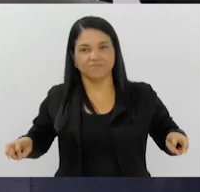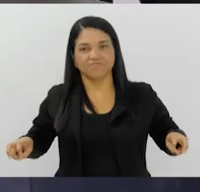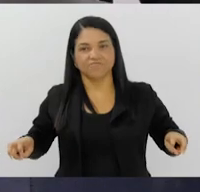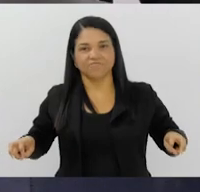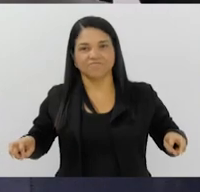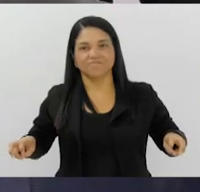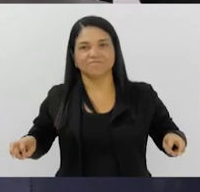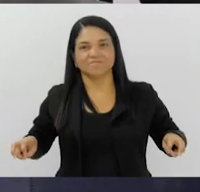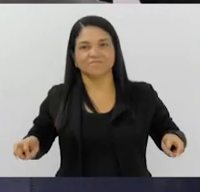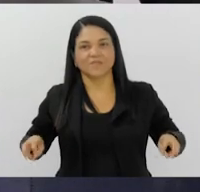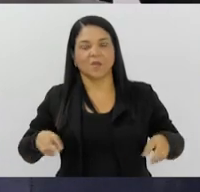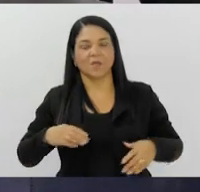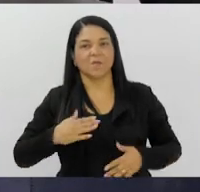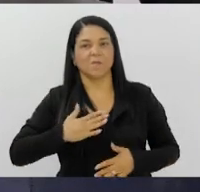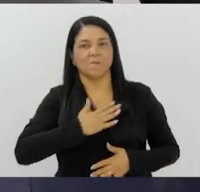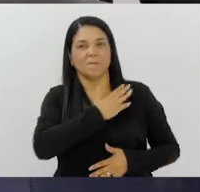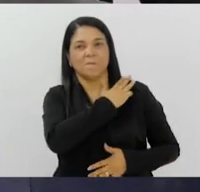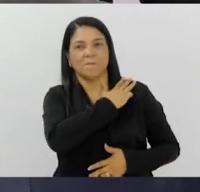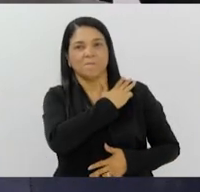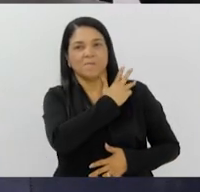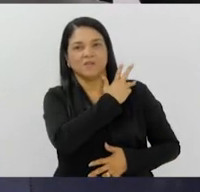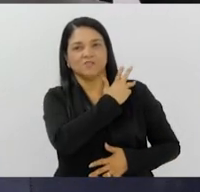mesa maj